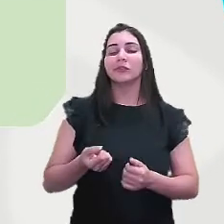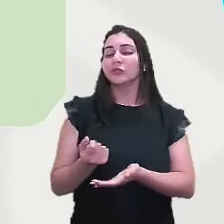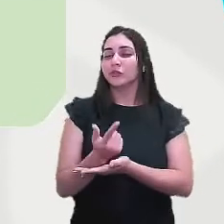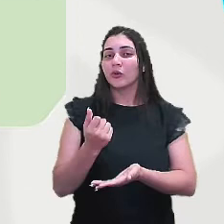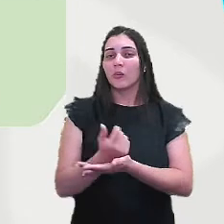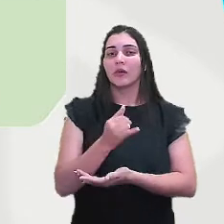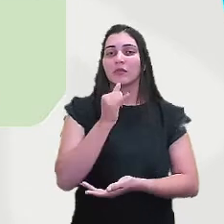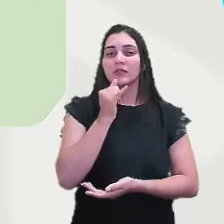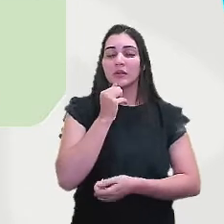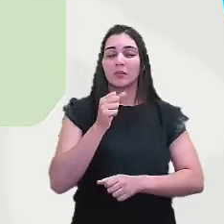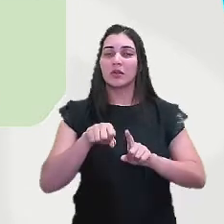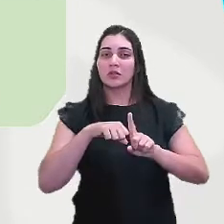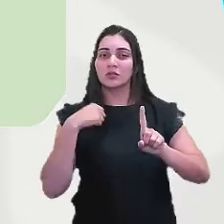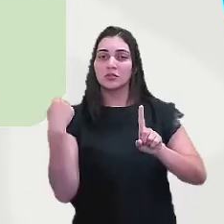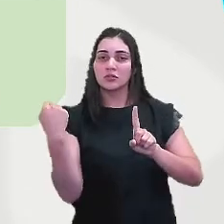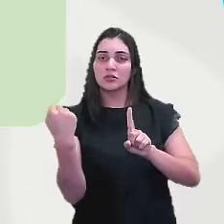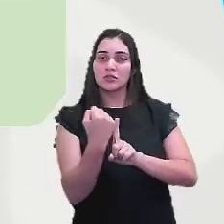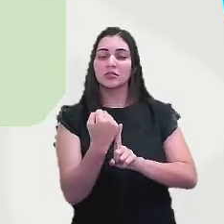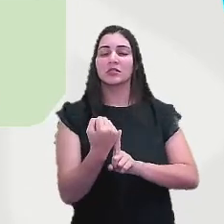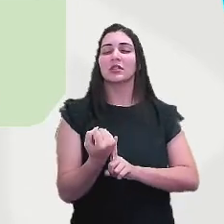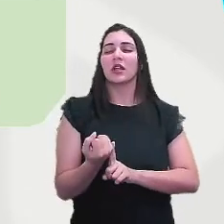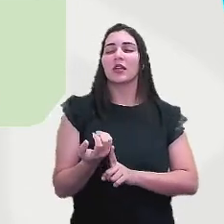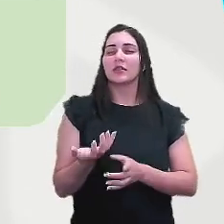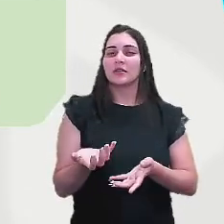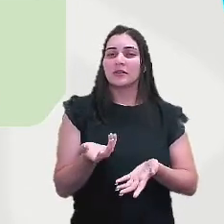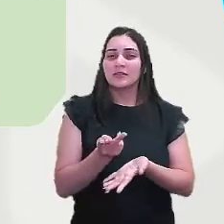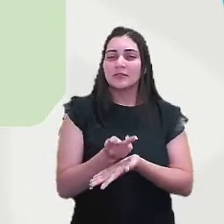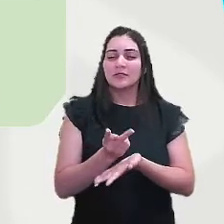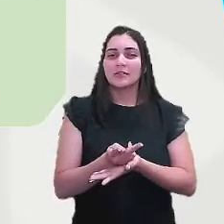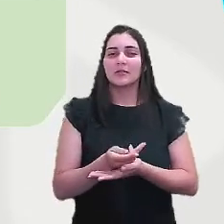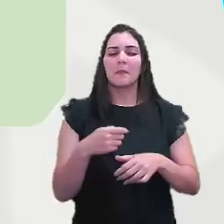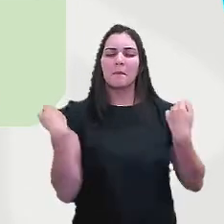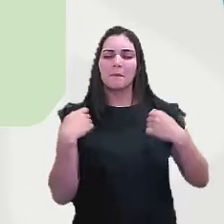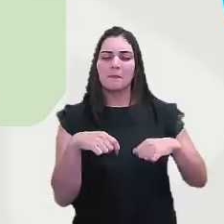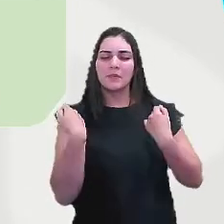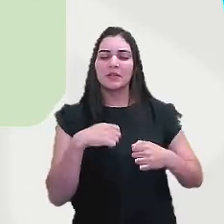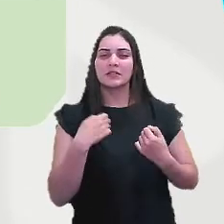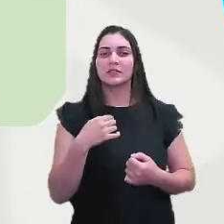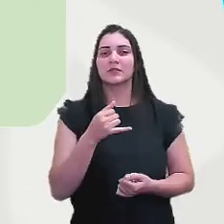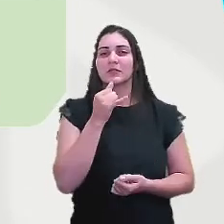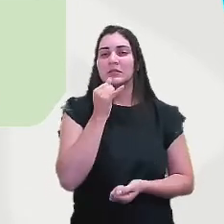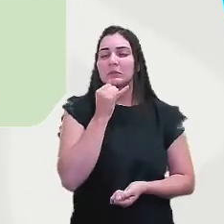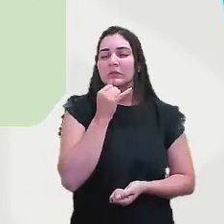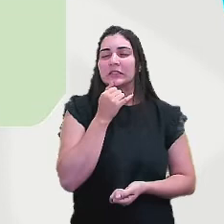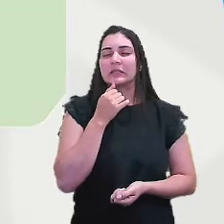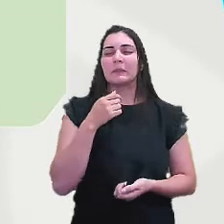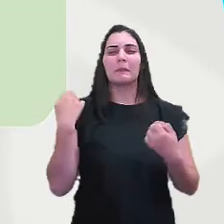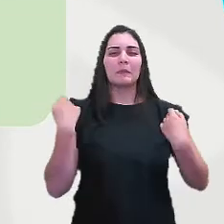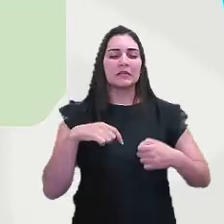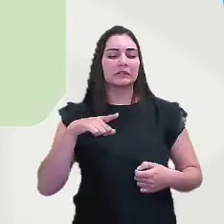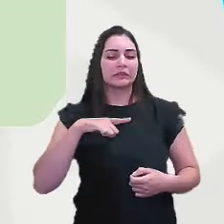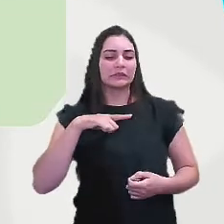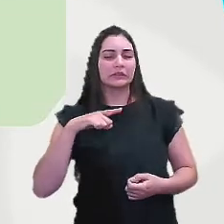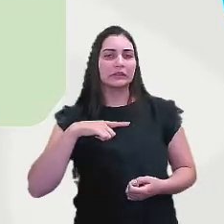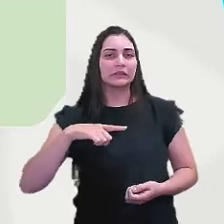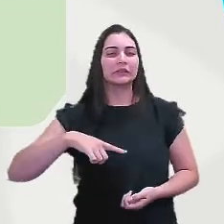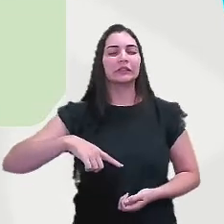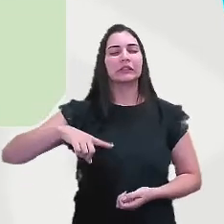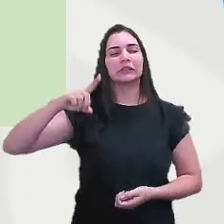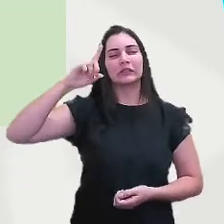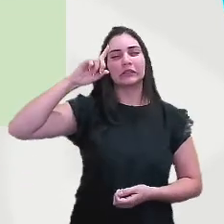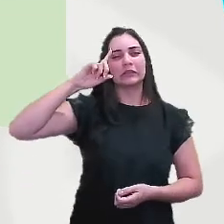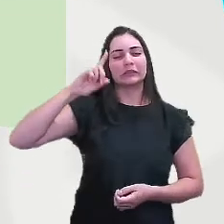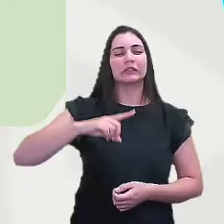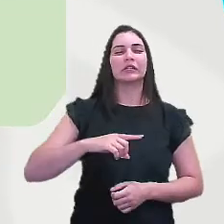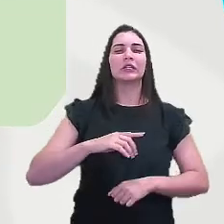consumo. Aquele consumo que ele é fetichizante, ou seja, necessidades artificiais que parece que a gente tem que ter o tempo todo, consumir, consumir,